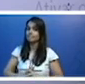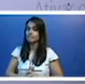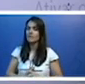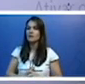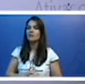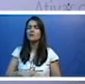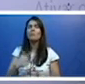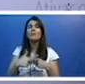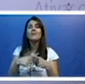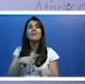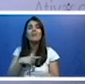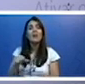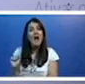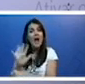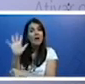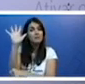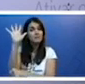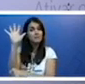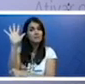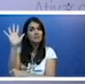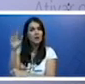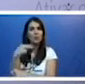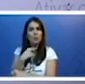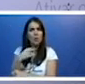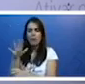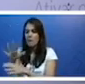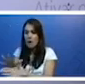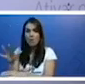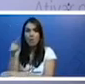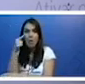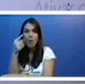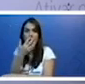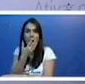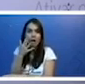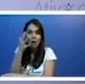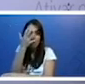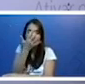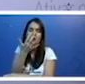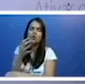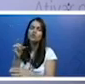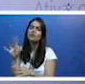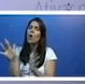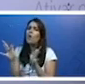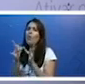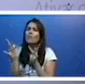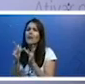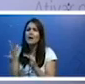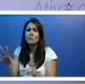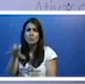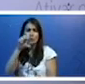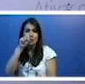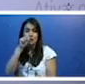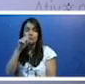naquele gás que está sendo inalado, não precisa pôr a mão ou o produto no olho. Somente o contato com o gás inalado já pode